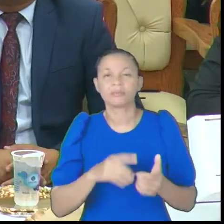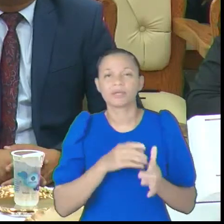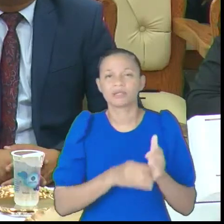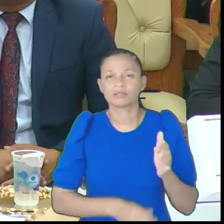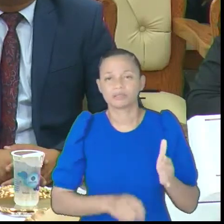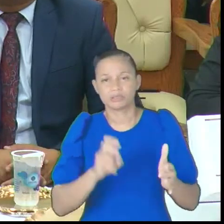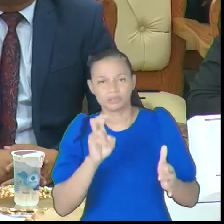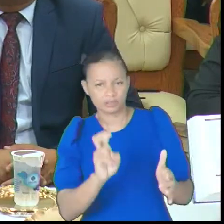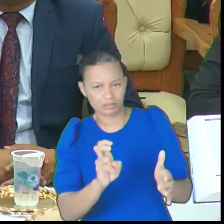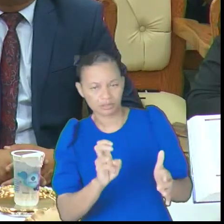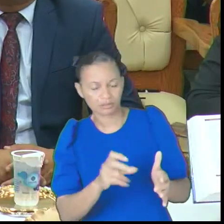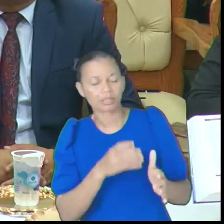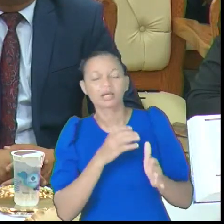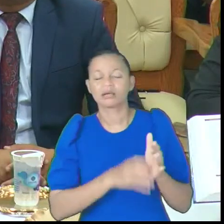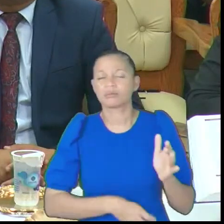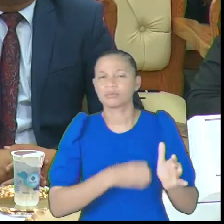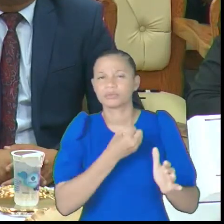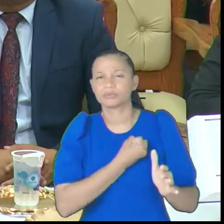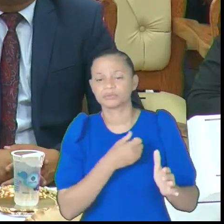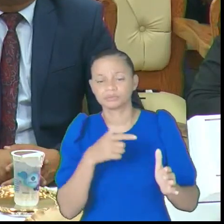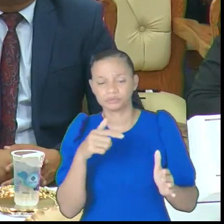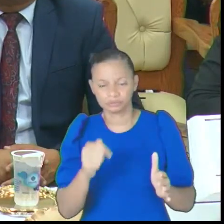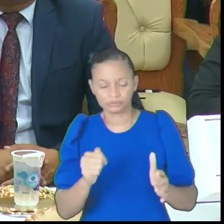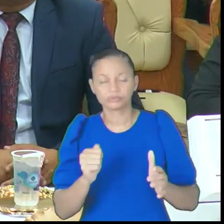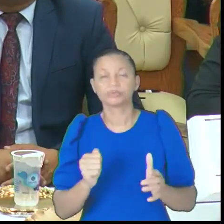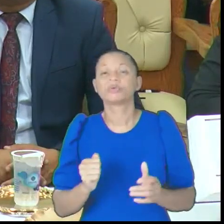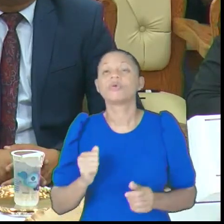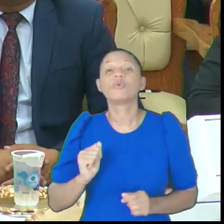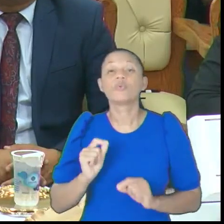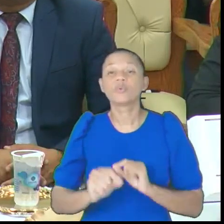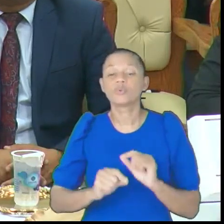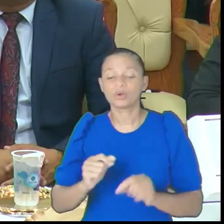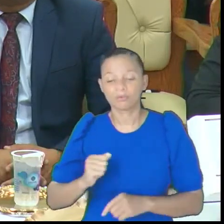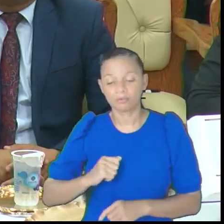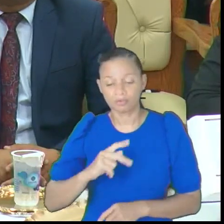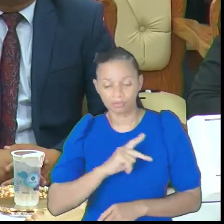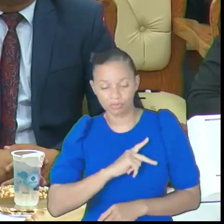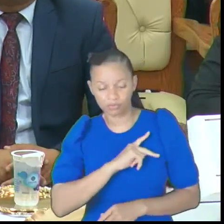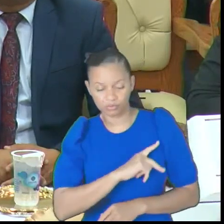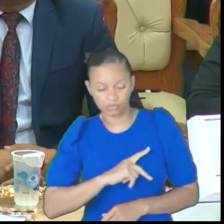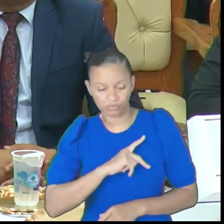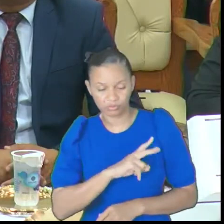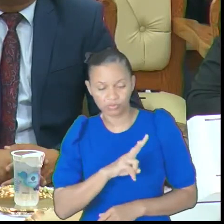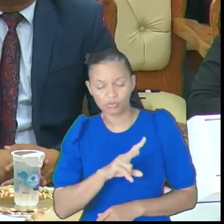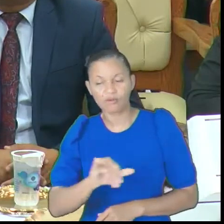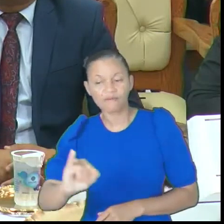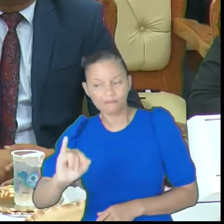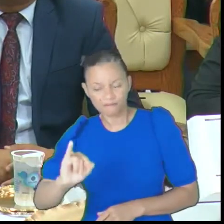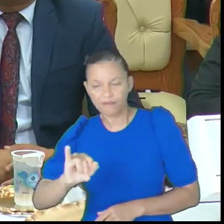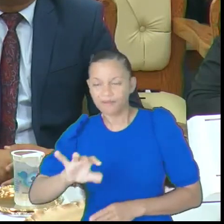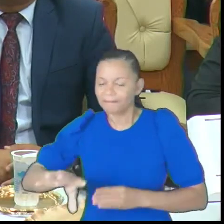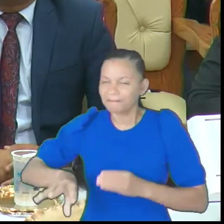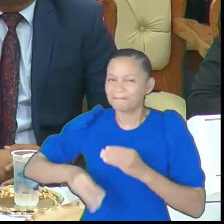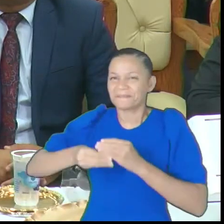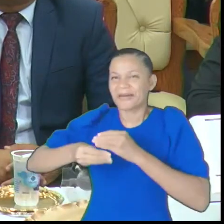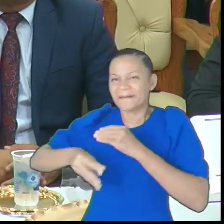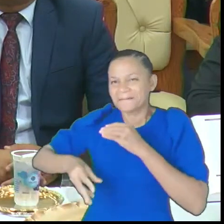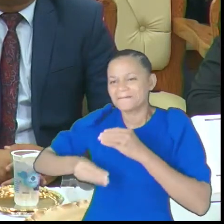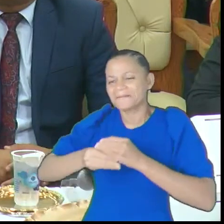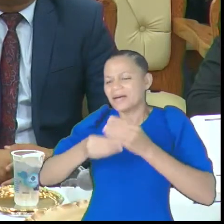no capítulo de número 7, o apóstolo Paulo vai fazer algumas considerações sobre